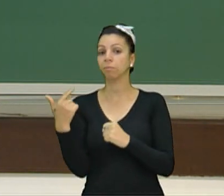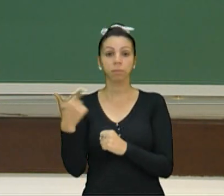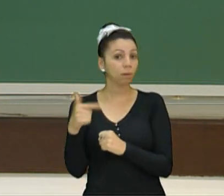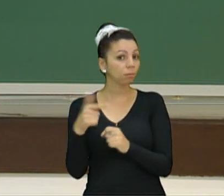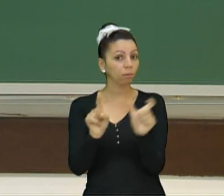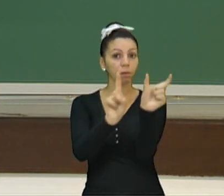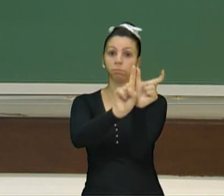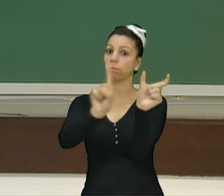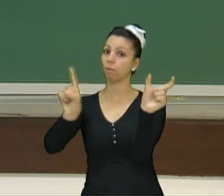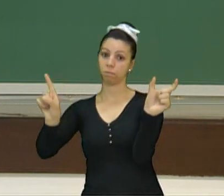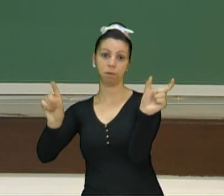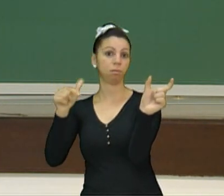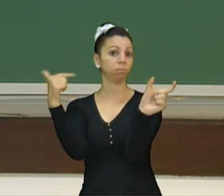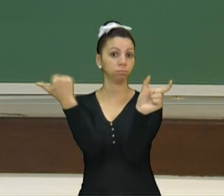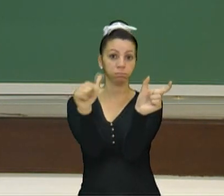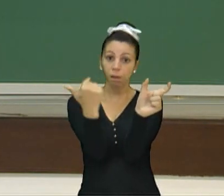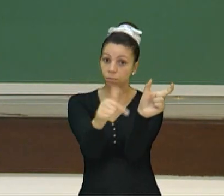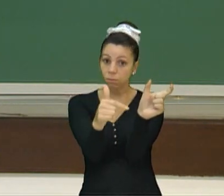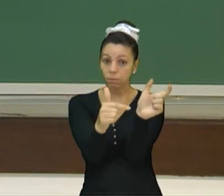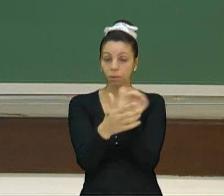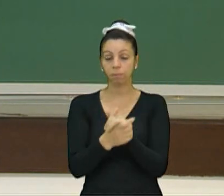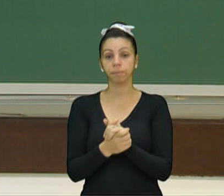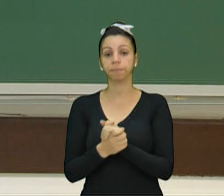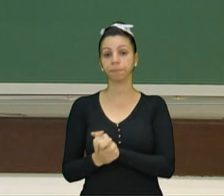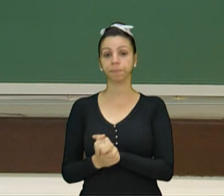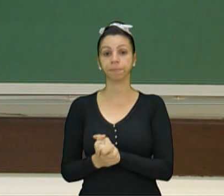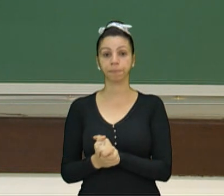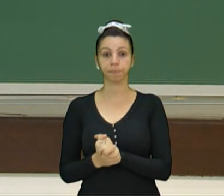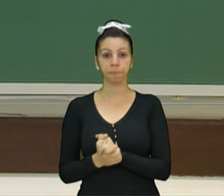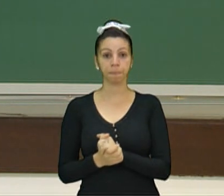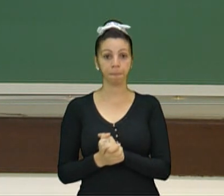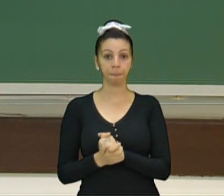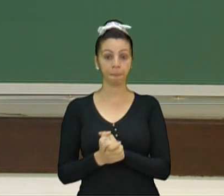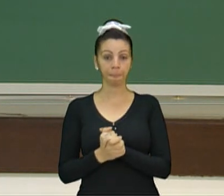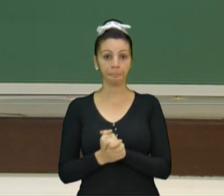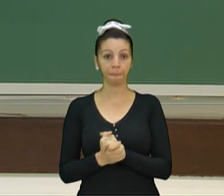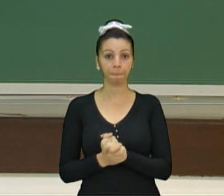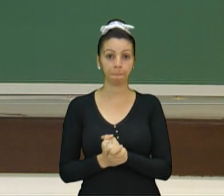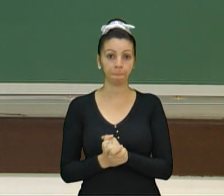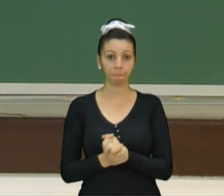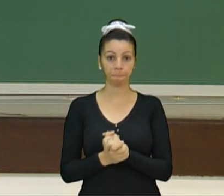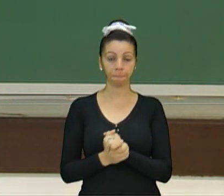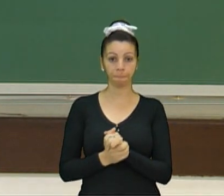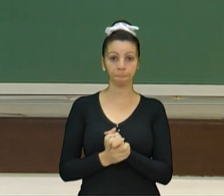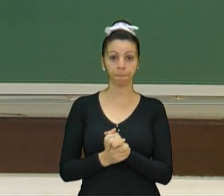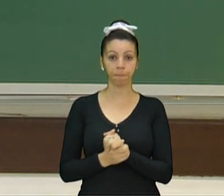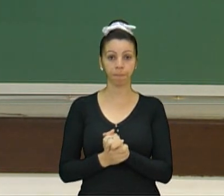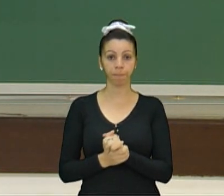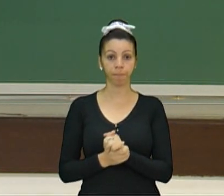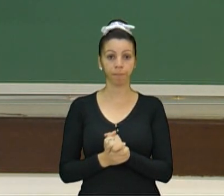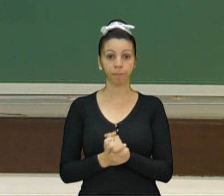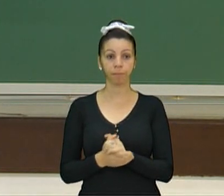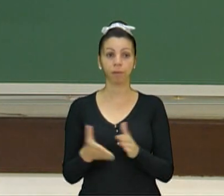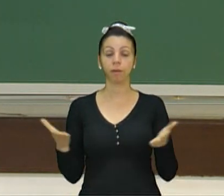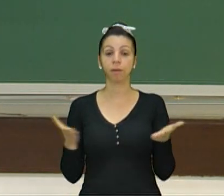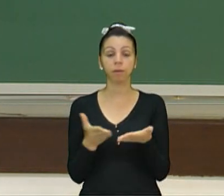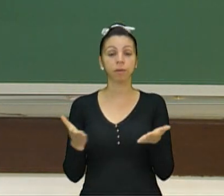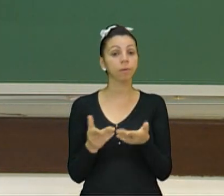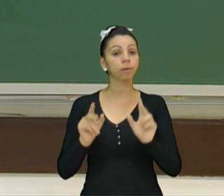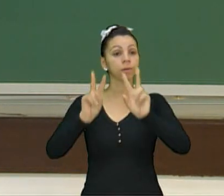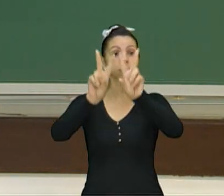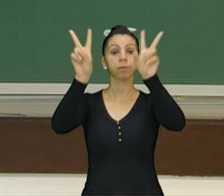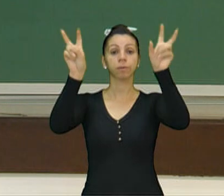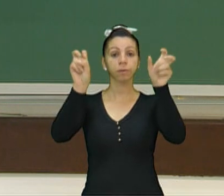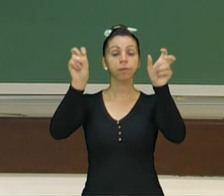plural, mesmo se o seu substantivo estiver no plural, ele se mantém no singular, ok? E hoje o título da nossa